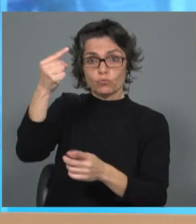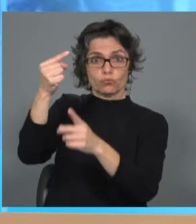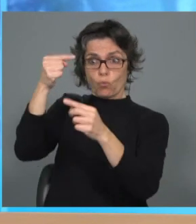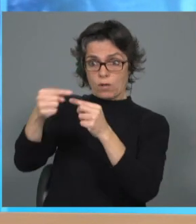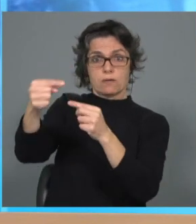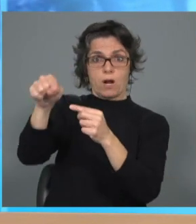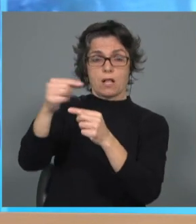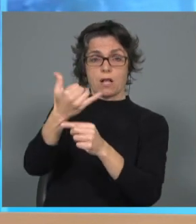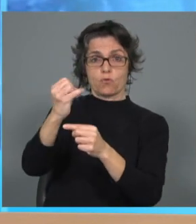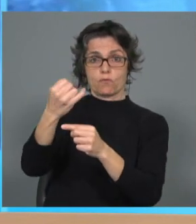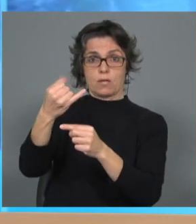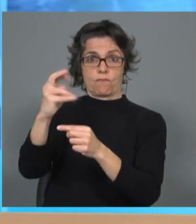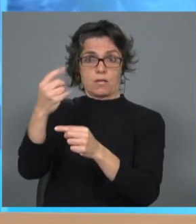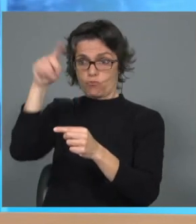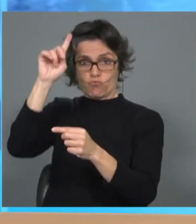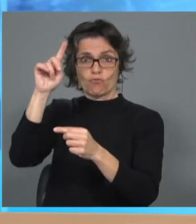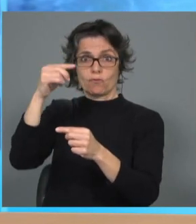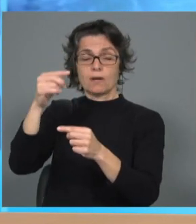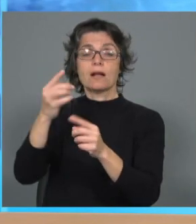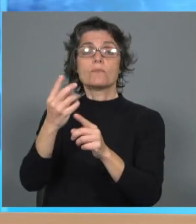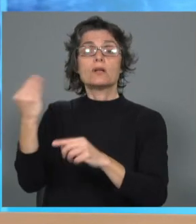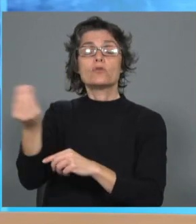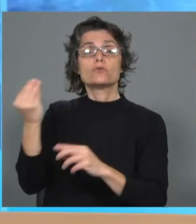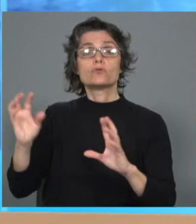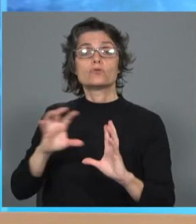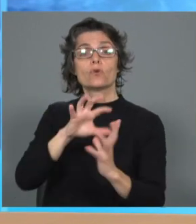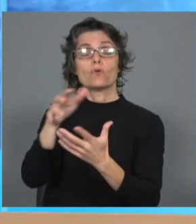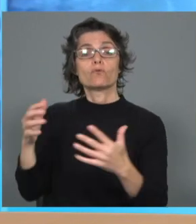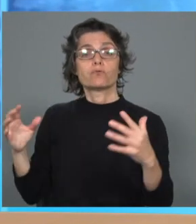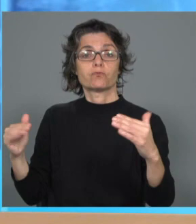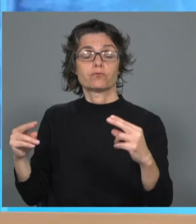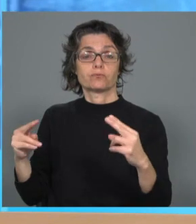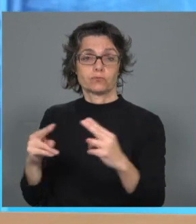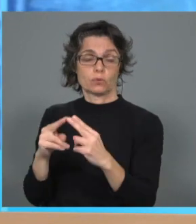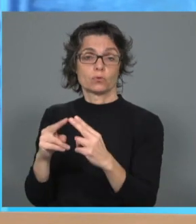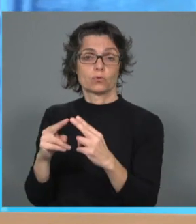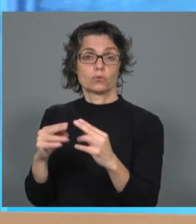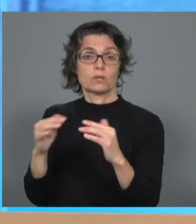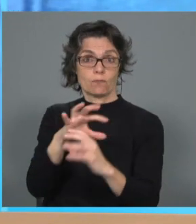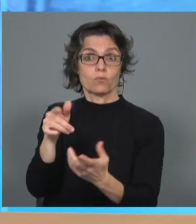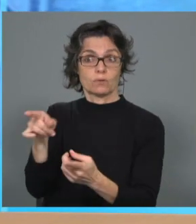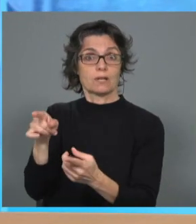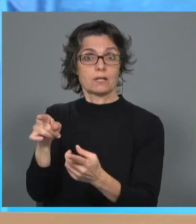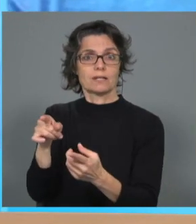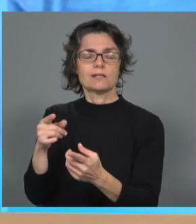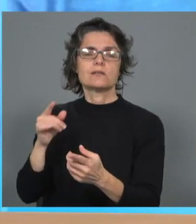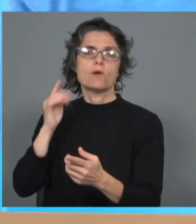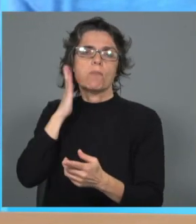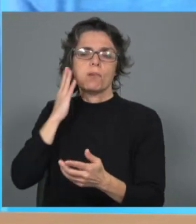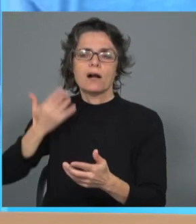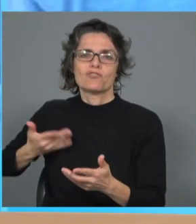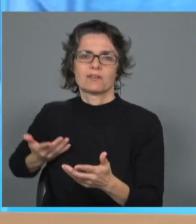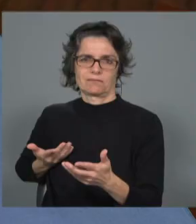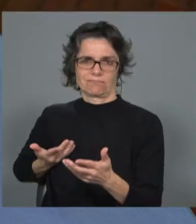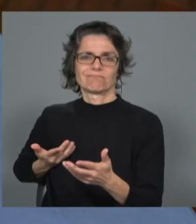semana ou naquelas 2 semanas que os jovens se juntarão em Portugal. É efetivamente um encontro que já está a acontecer.